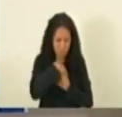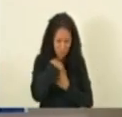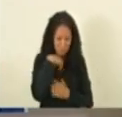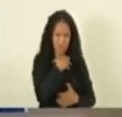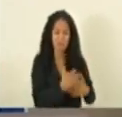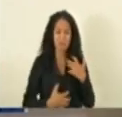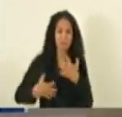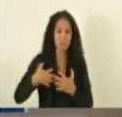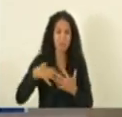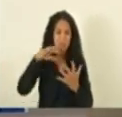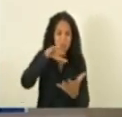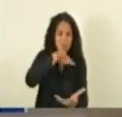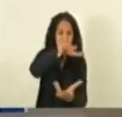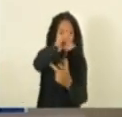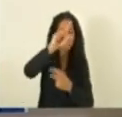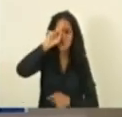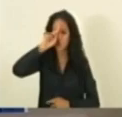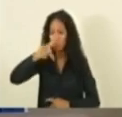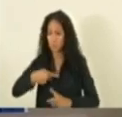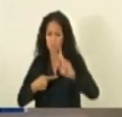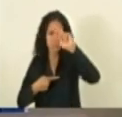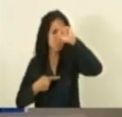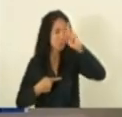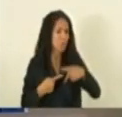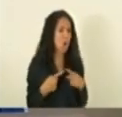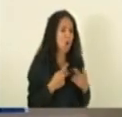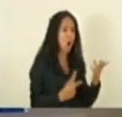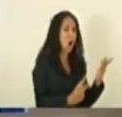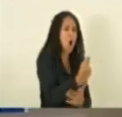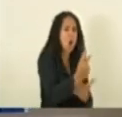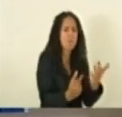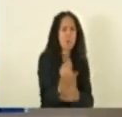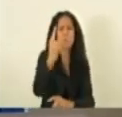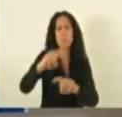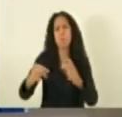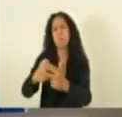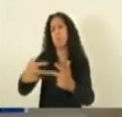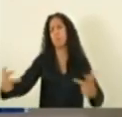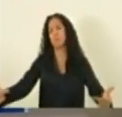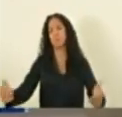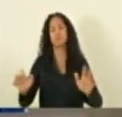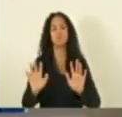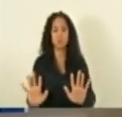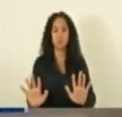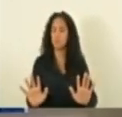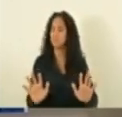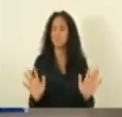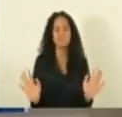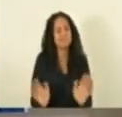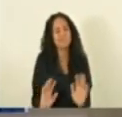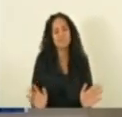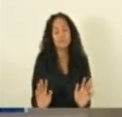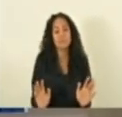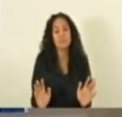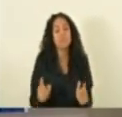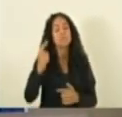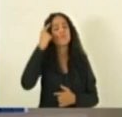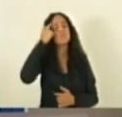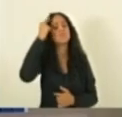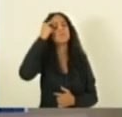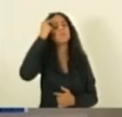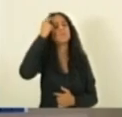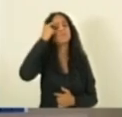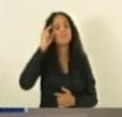sociedade altamente individualista, consumista, e que não deveria ser, porque o mundo, se a gente fosse